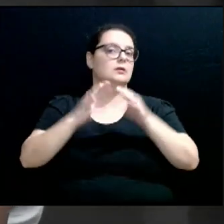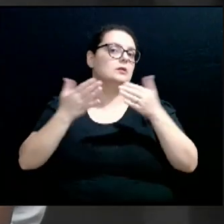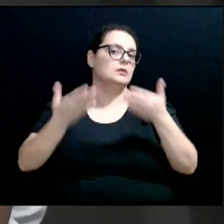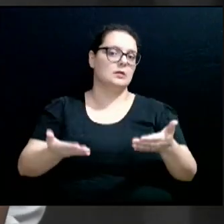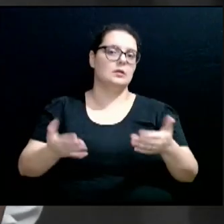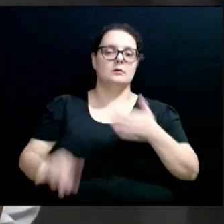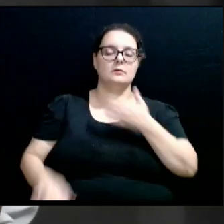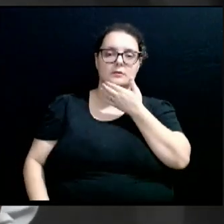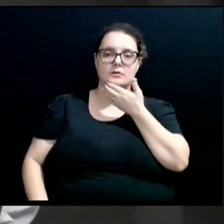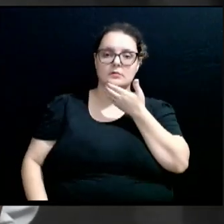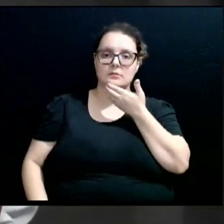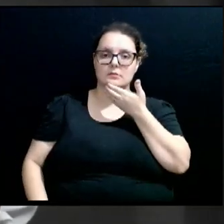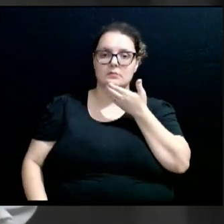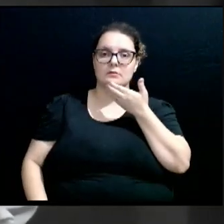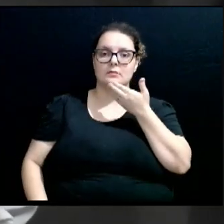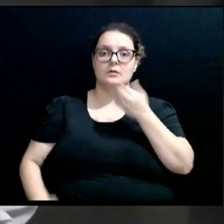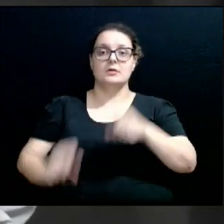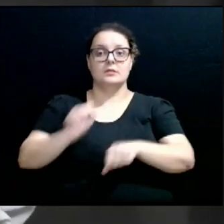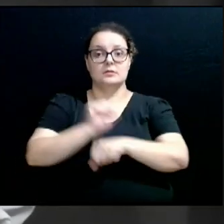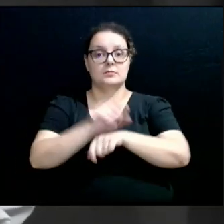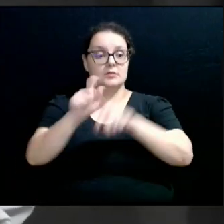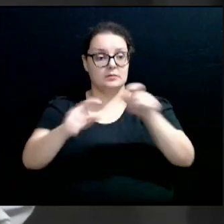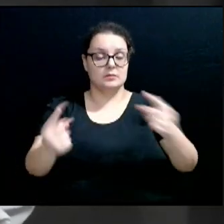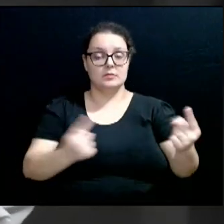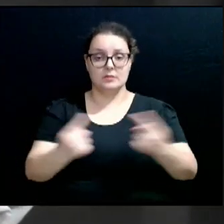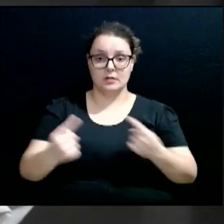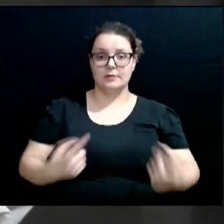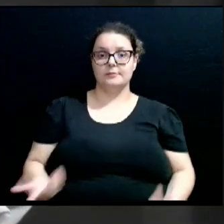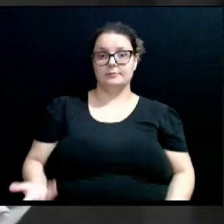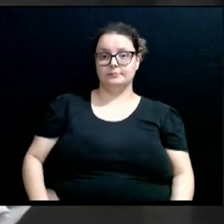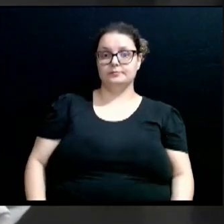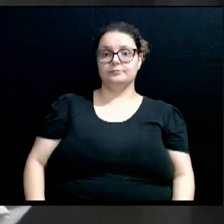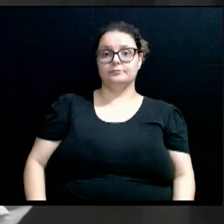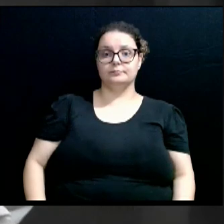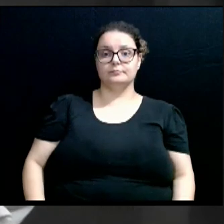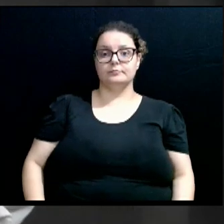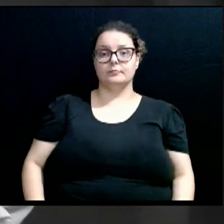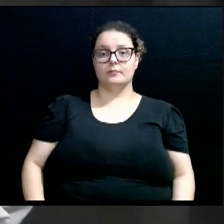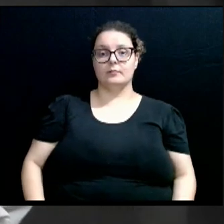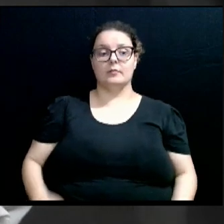esperando essas pessoas. E o incrível é que